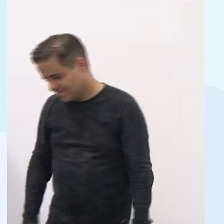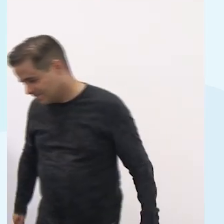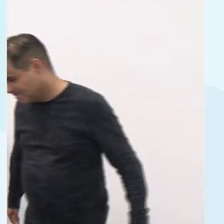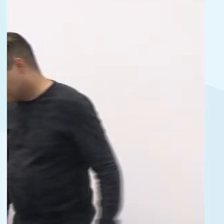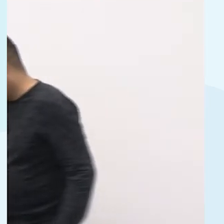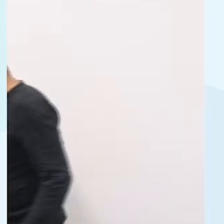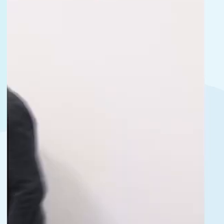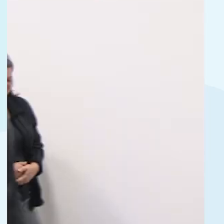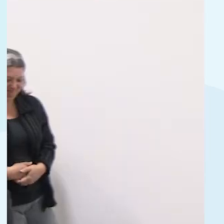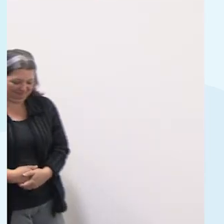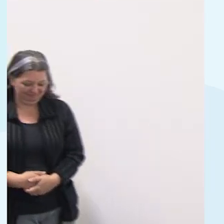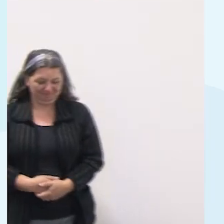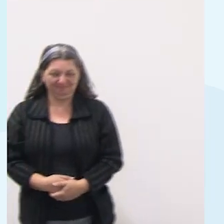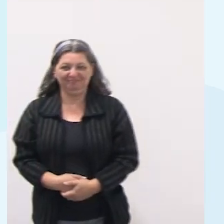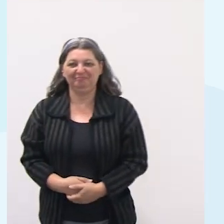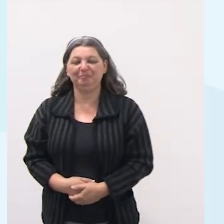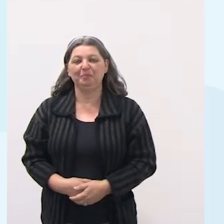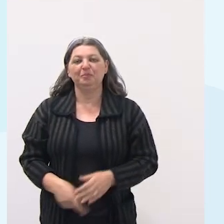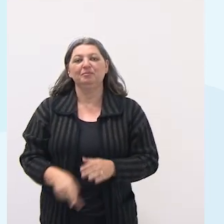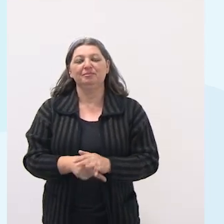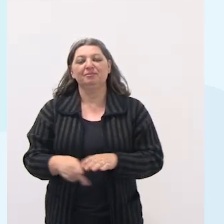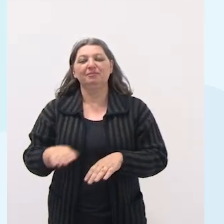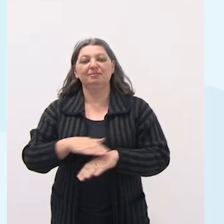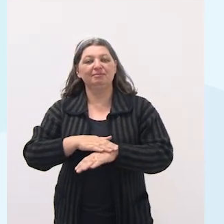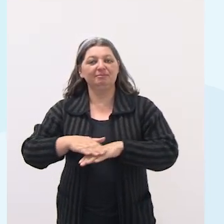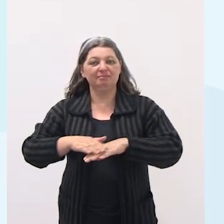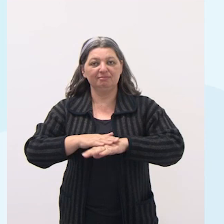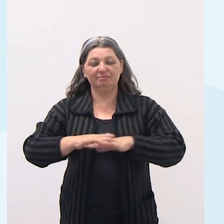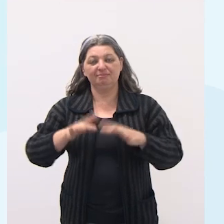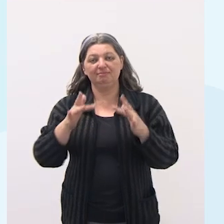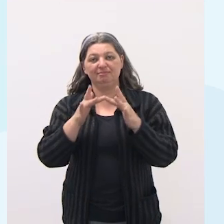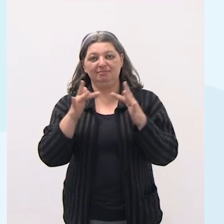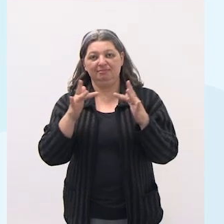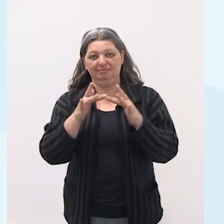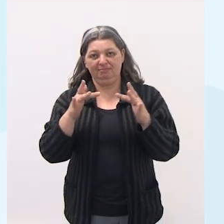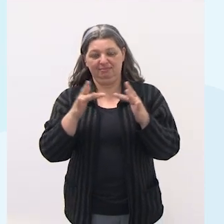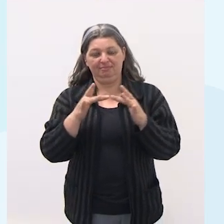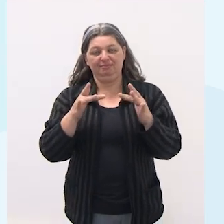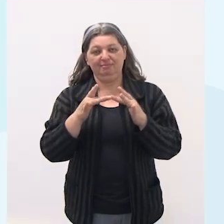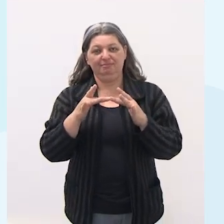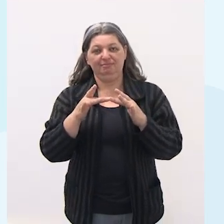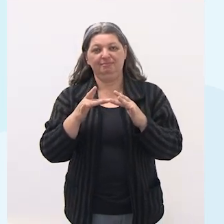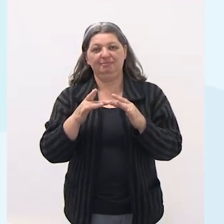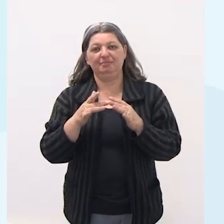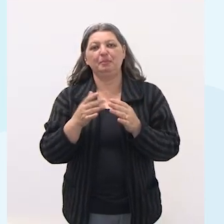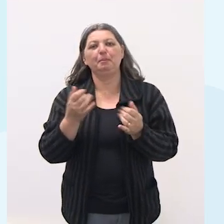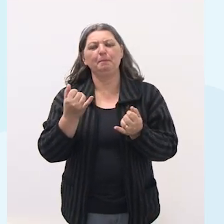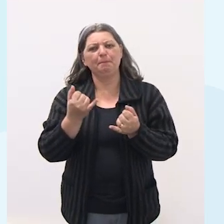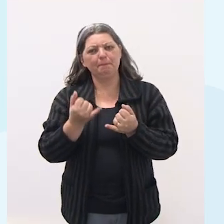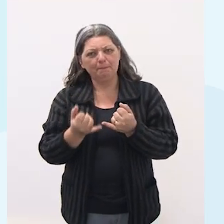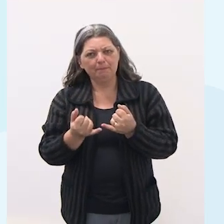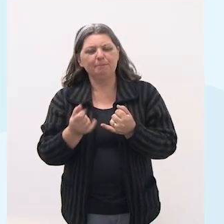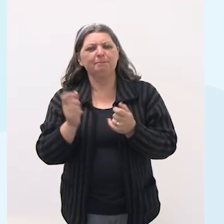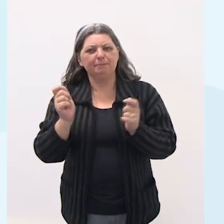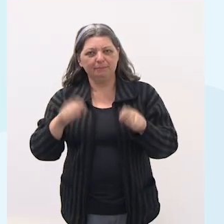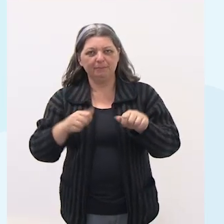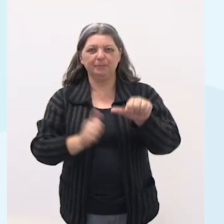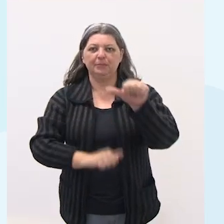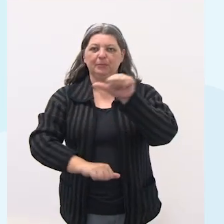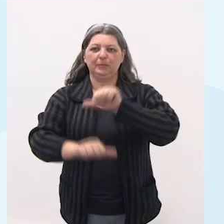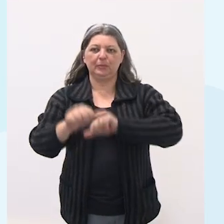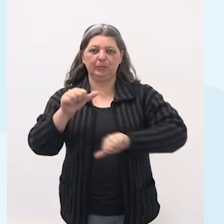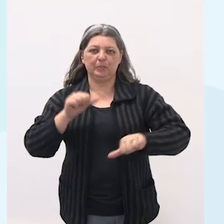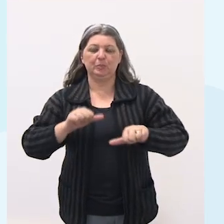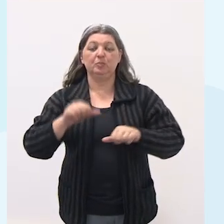a pele, o toque. Então, isso pode ser modificado. Então, essas mulheres,